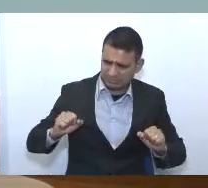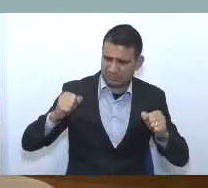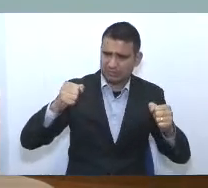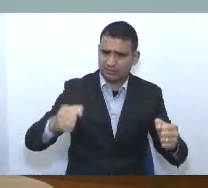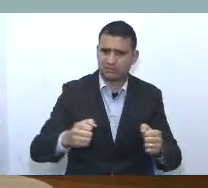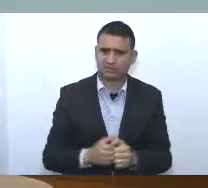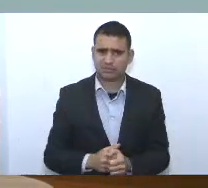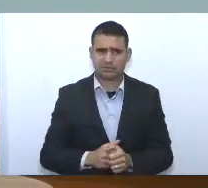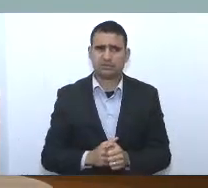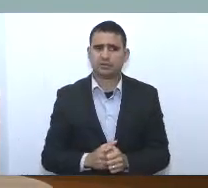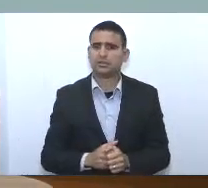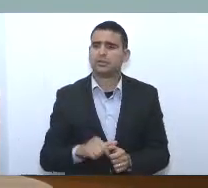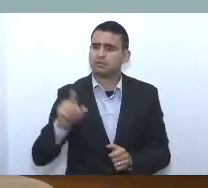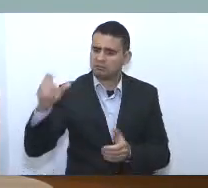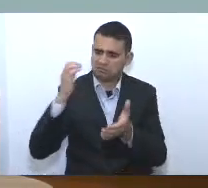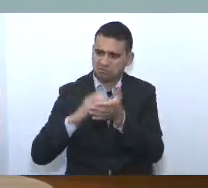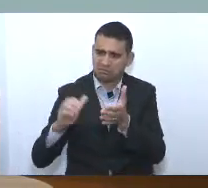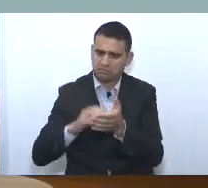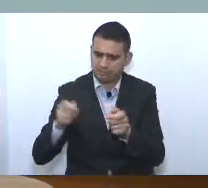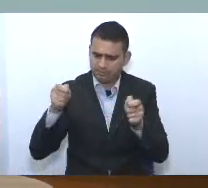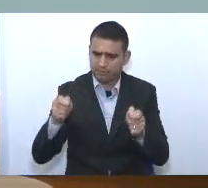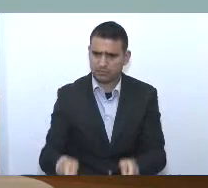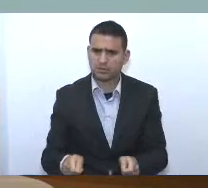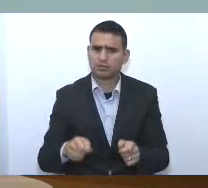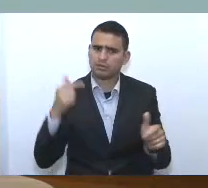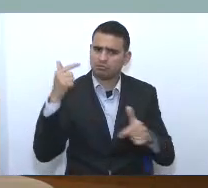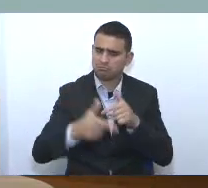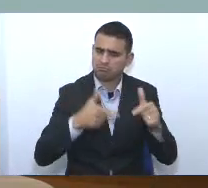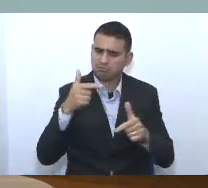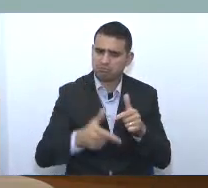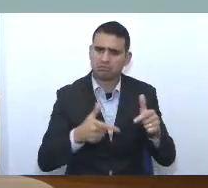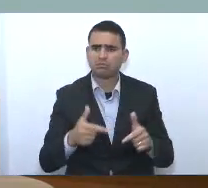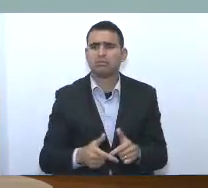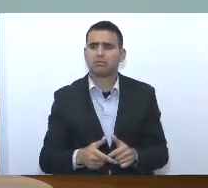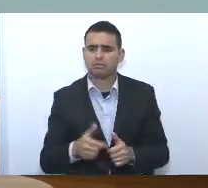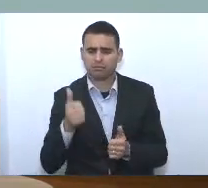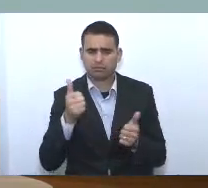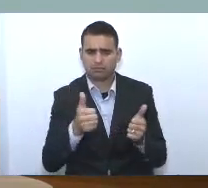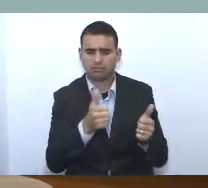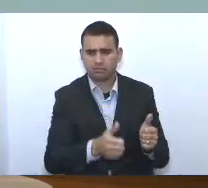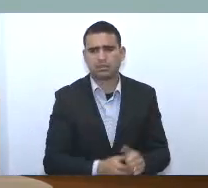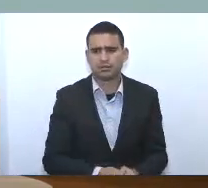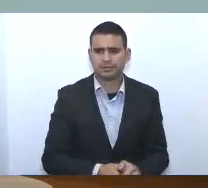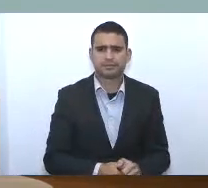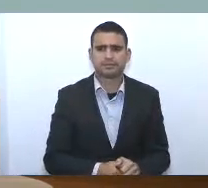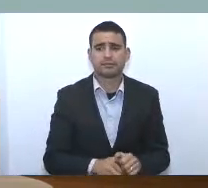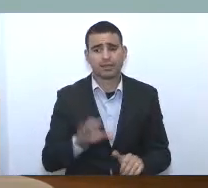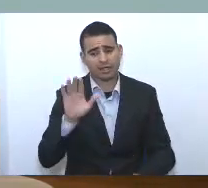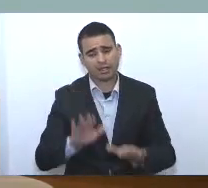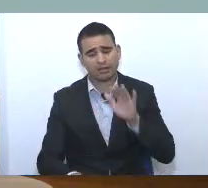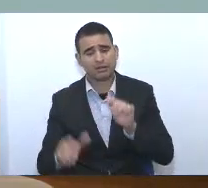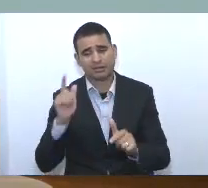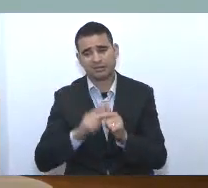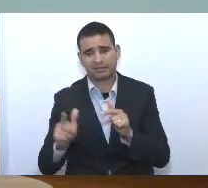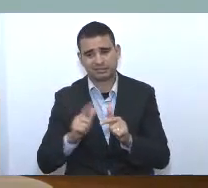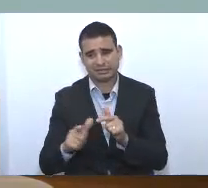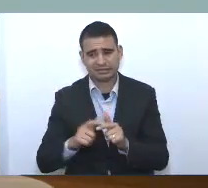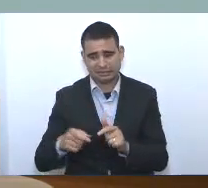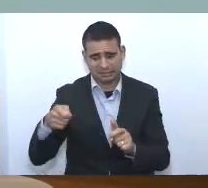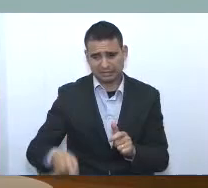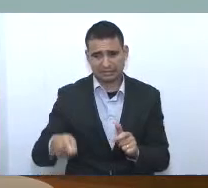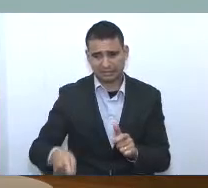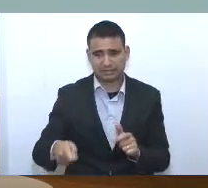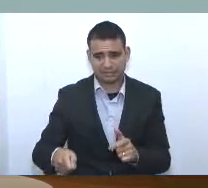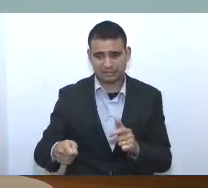a Secretaria sempre muito firme, né, fez com que, tudo bem que muitas vezes estourava para a gente aqui na Câmara essa firmeza da